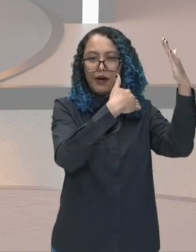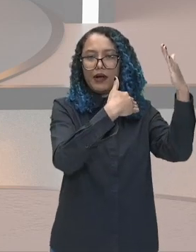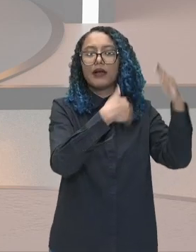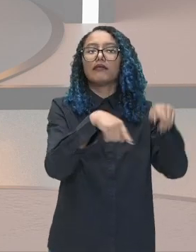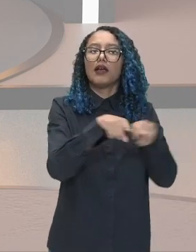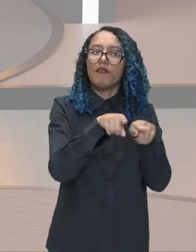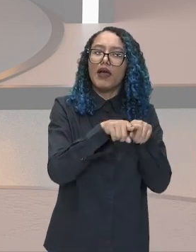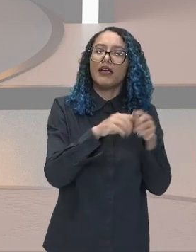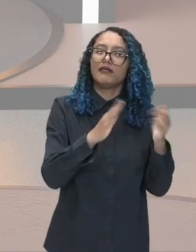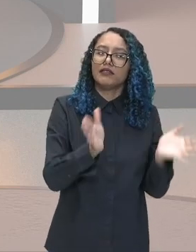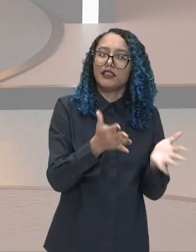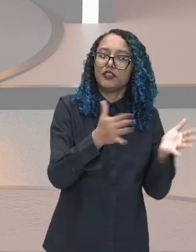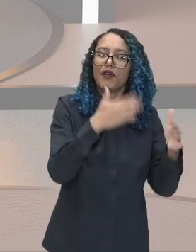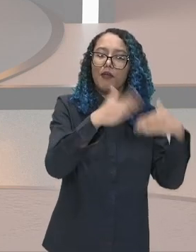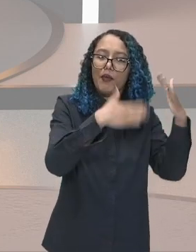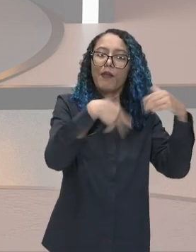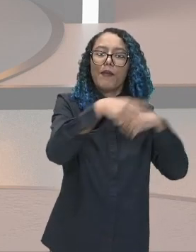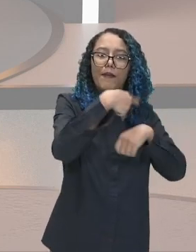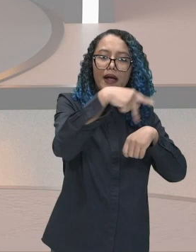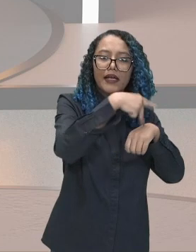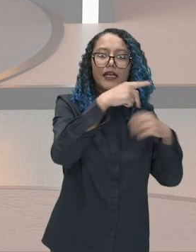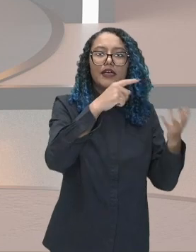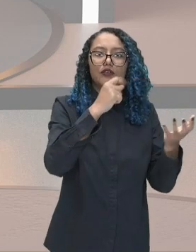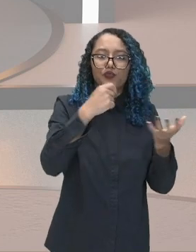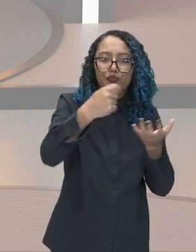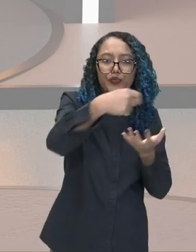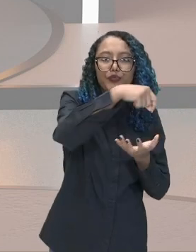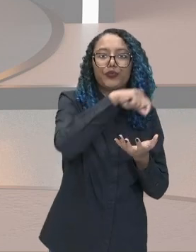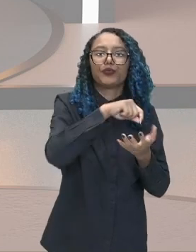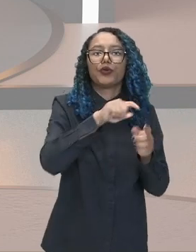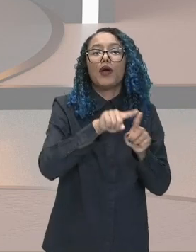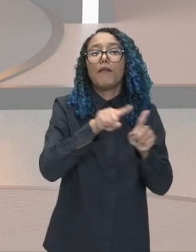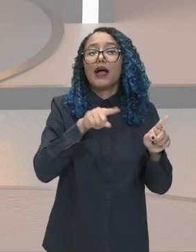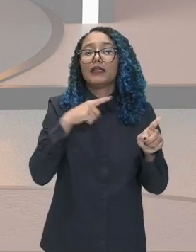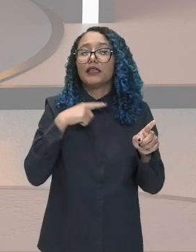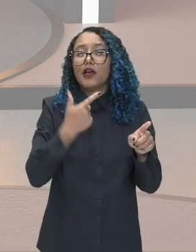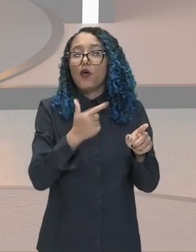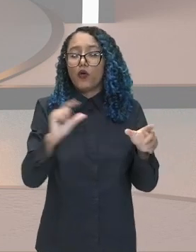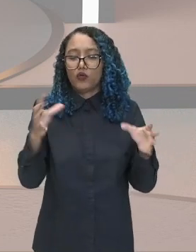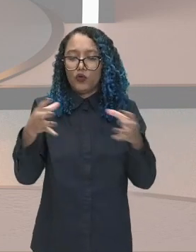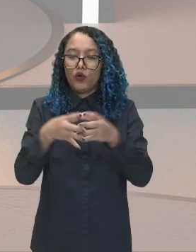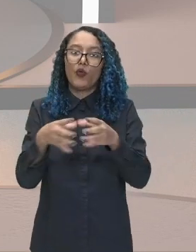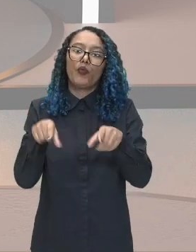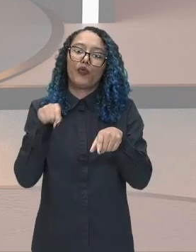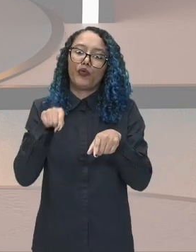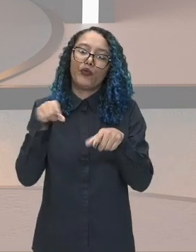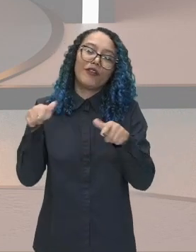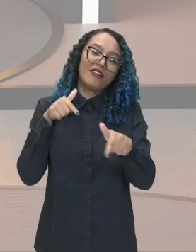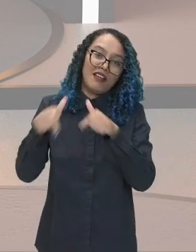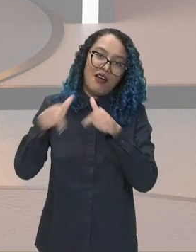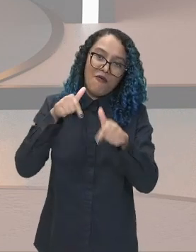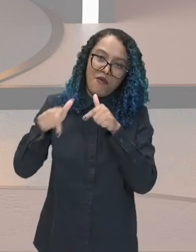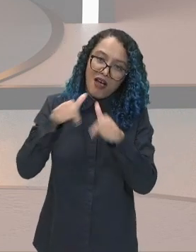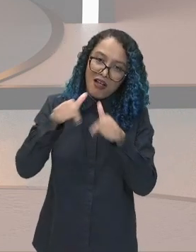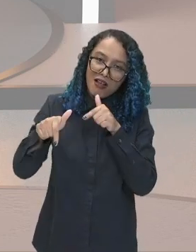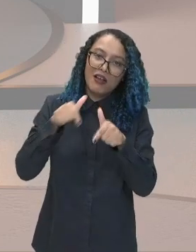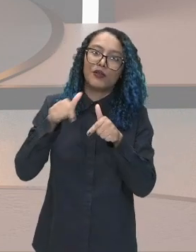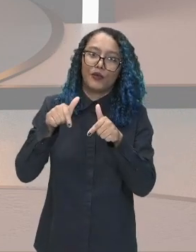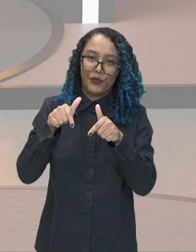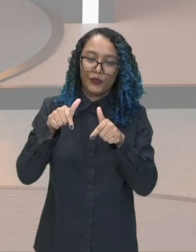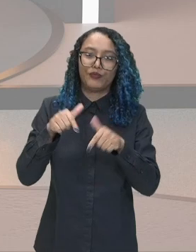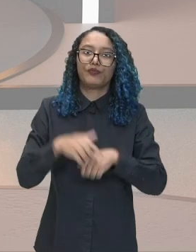países como um todo, não é isso? E vai surgir uma classe, que é a classe trabalhadora. Nós vamos ter